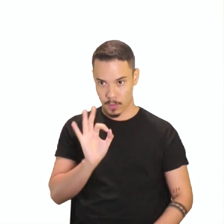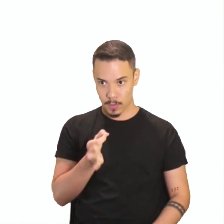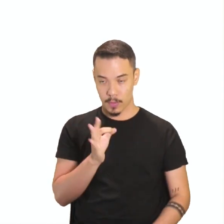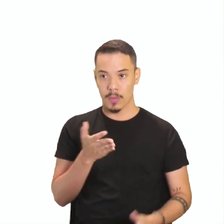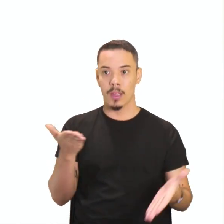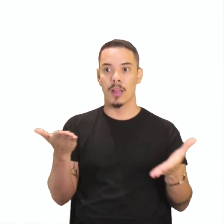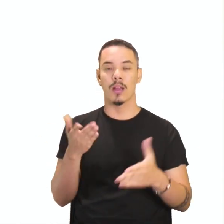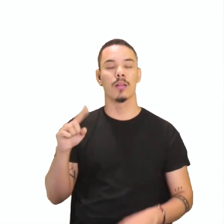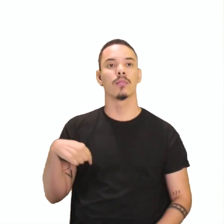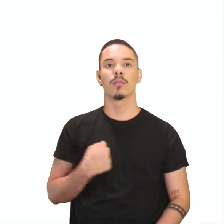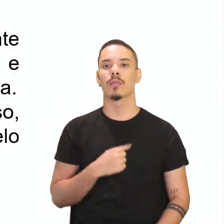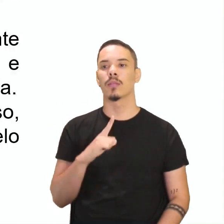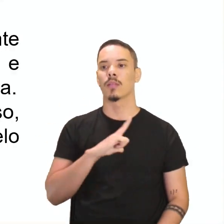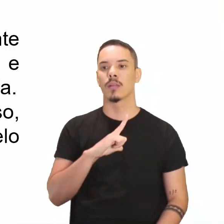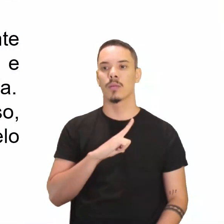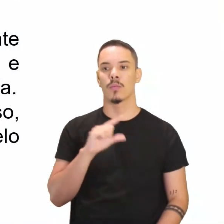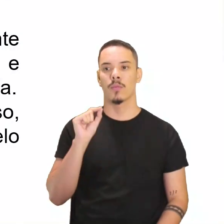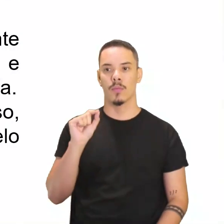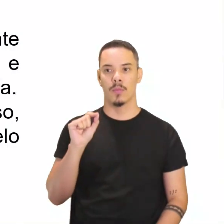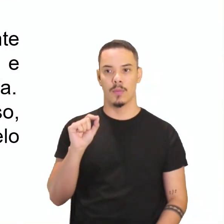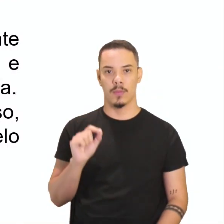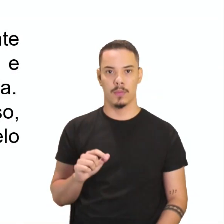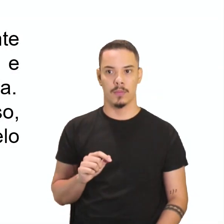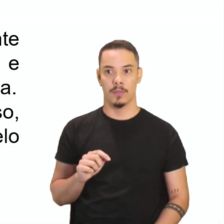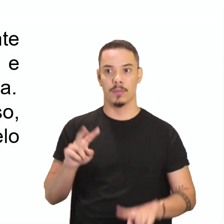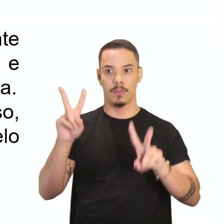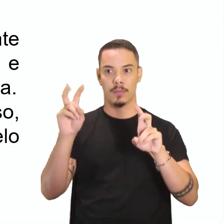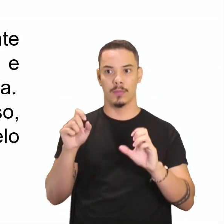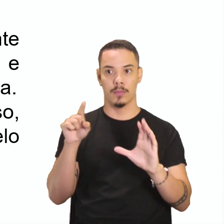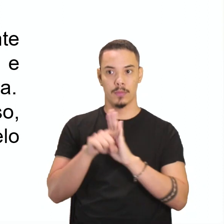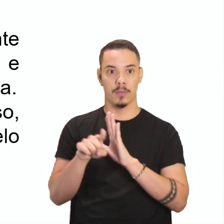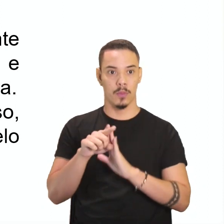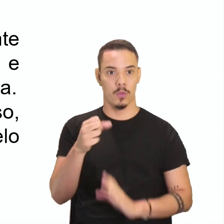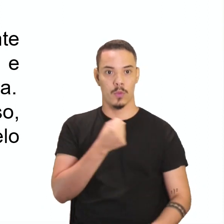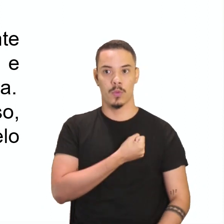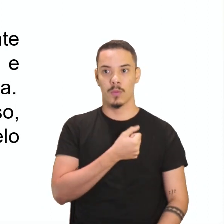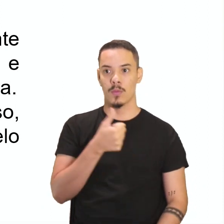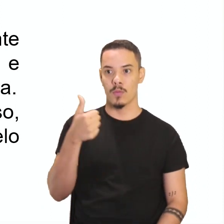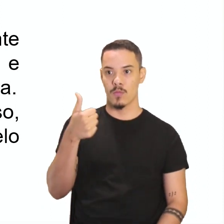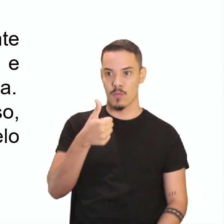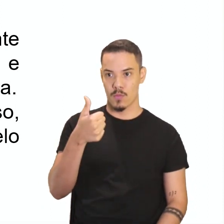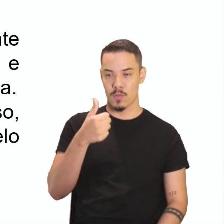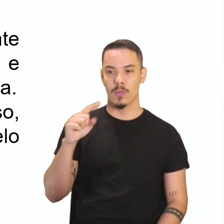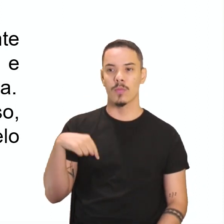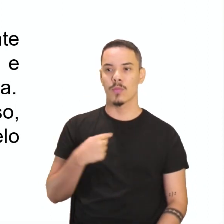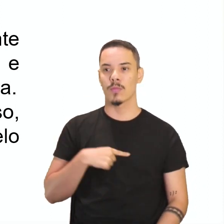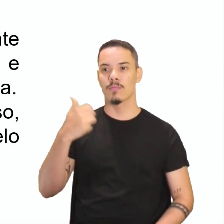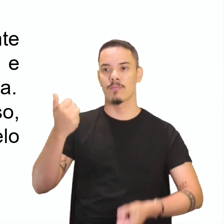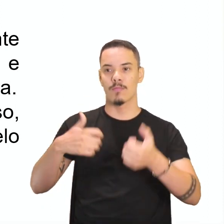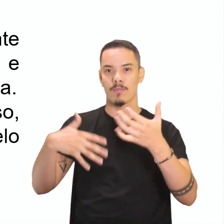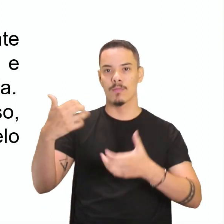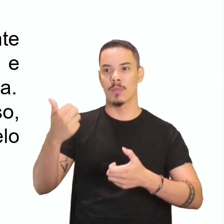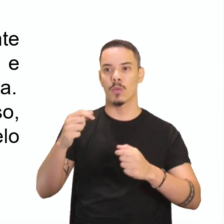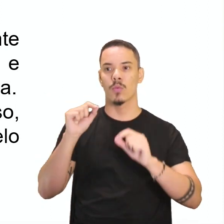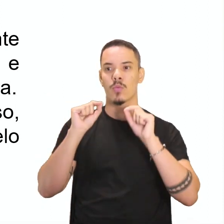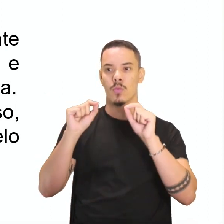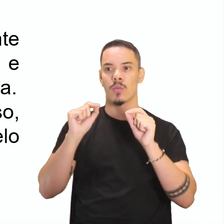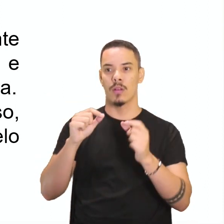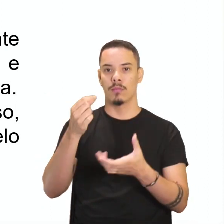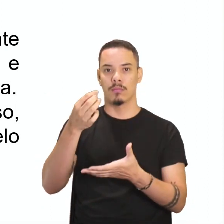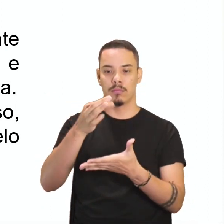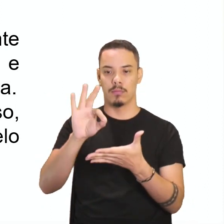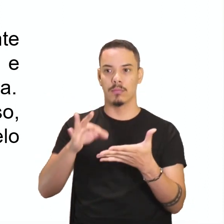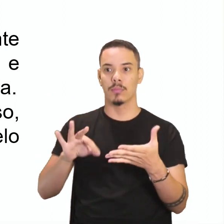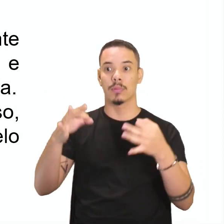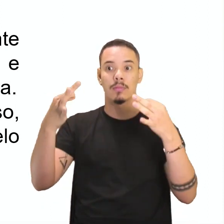nós temos, pessoal, olha só. Questãozinha 1, vamos debater aí, pessoal. Marca a